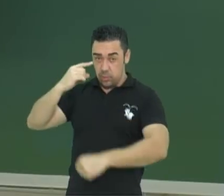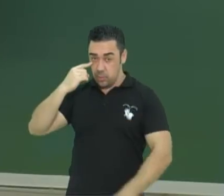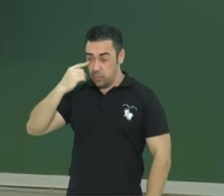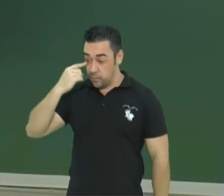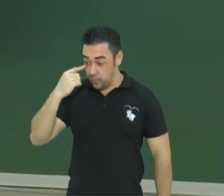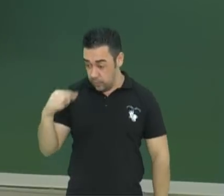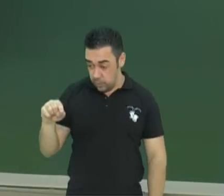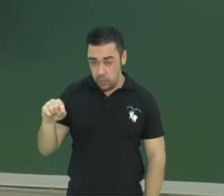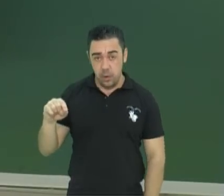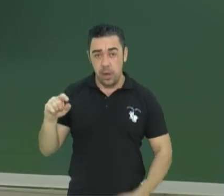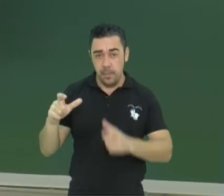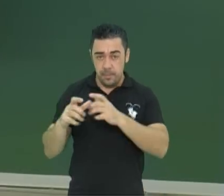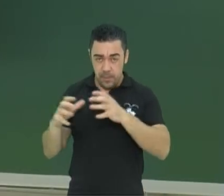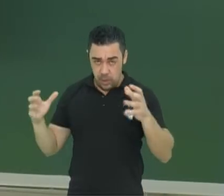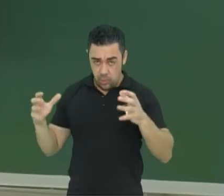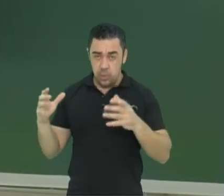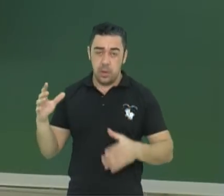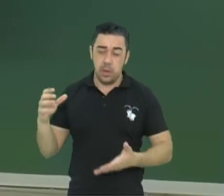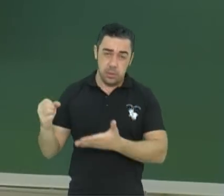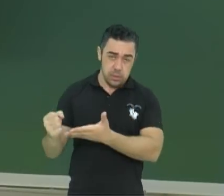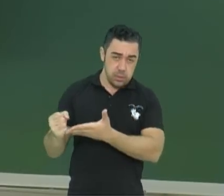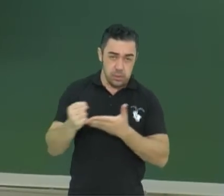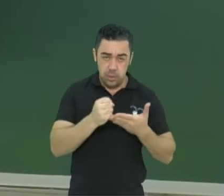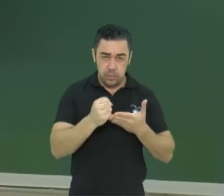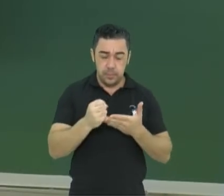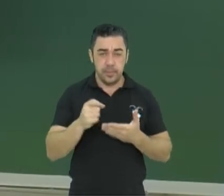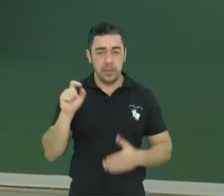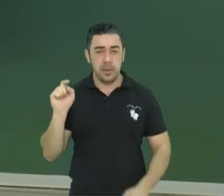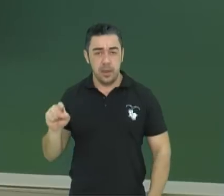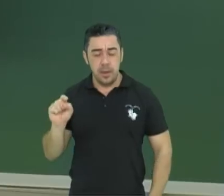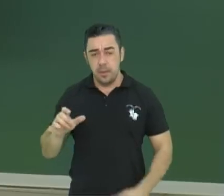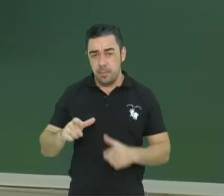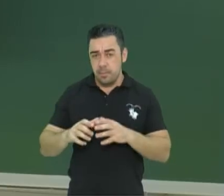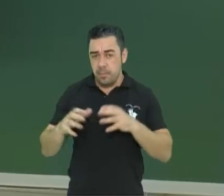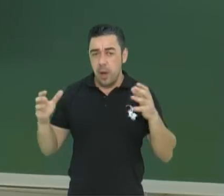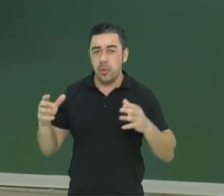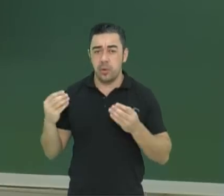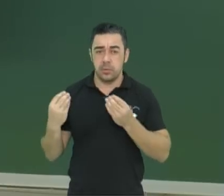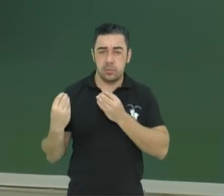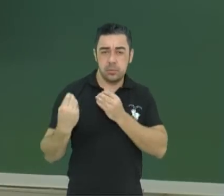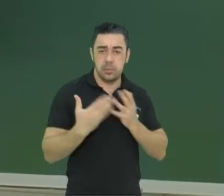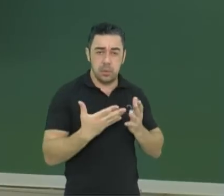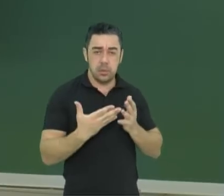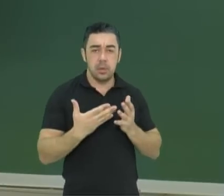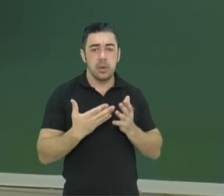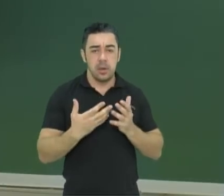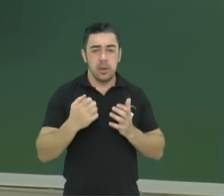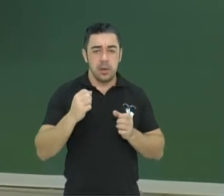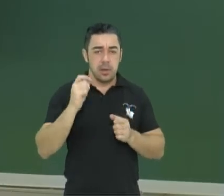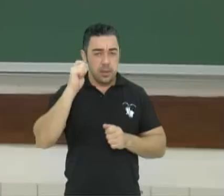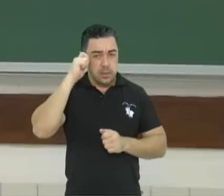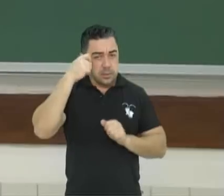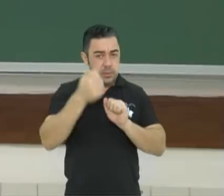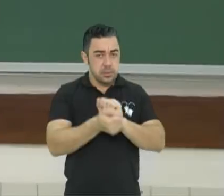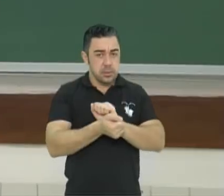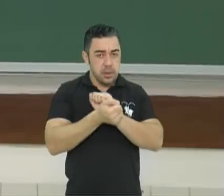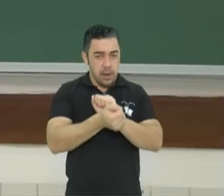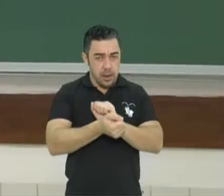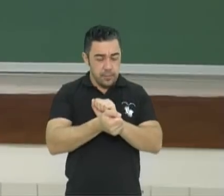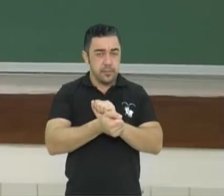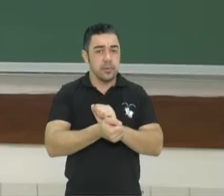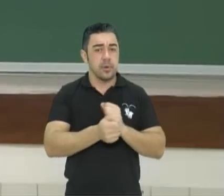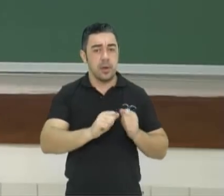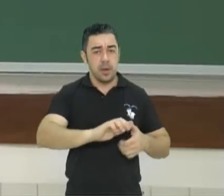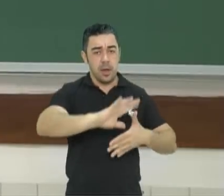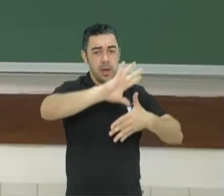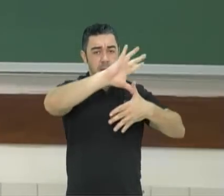vieram a maioria dos negros, eles vão fornecer a maior parte de escravos para a América Portuguesa. E a gente vai lembrar agora